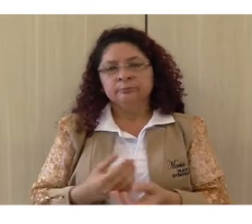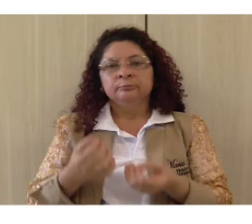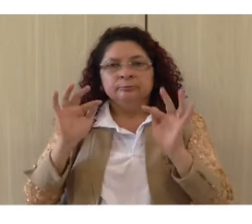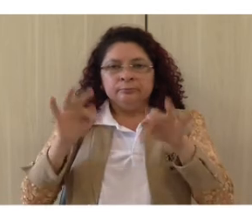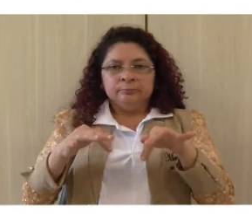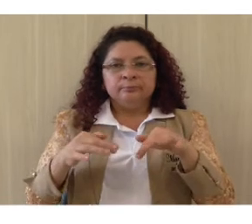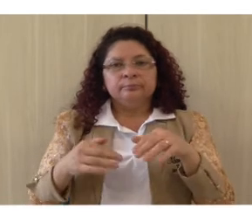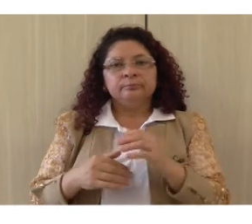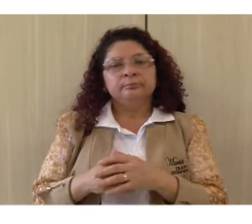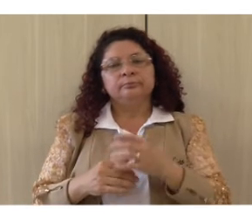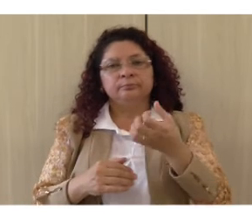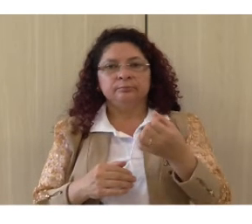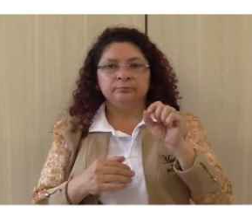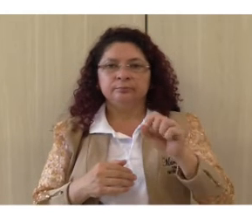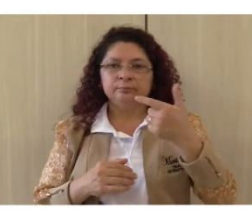definida no subitem